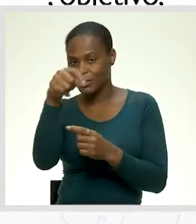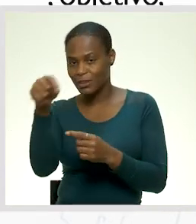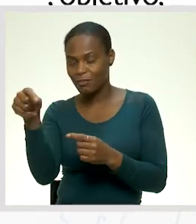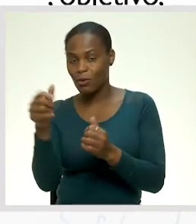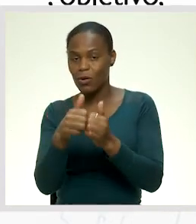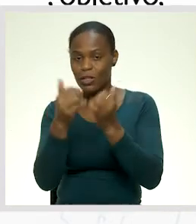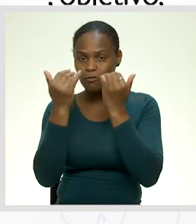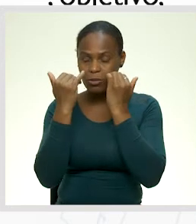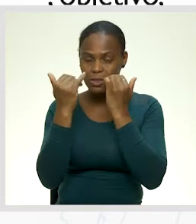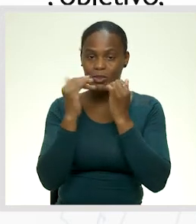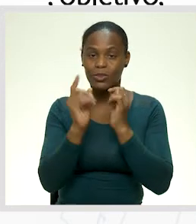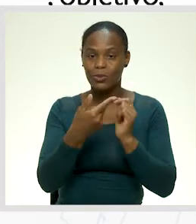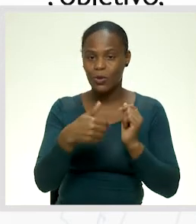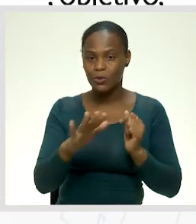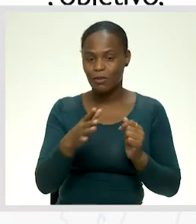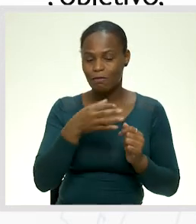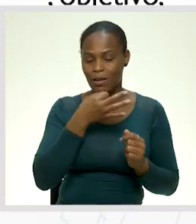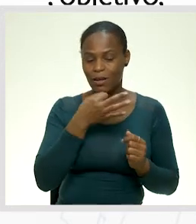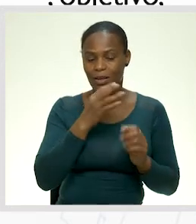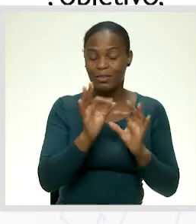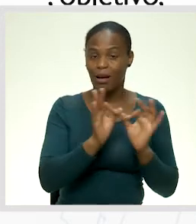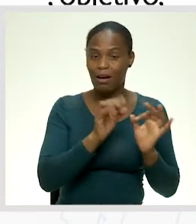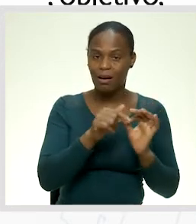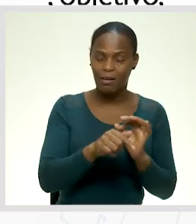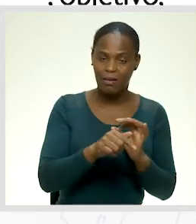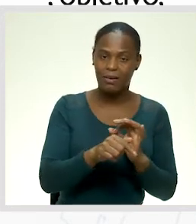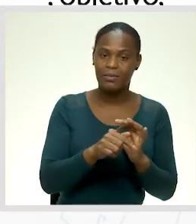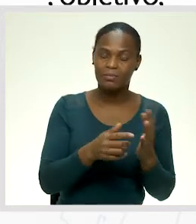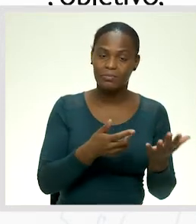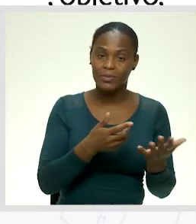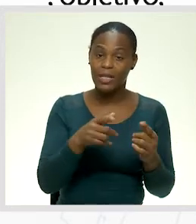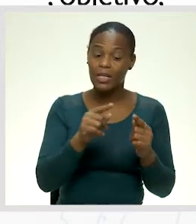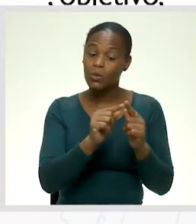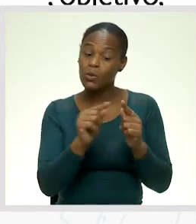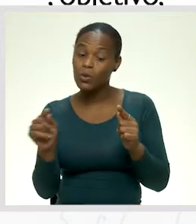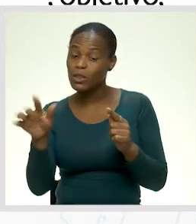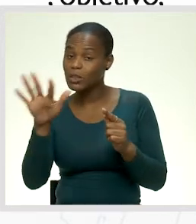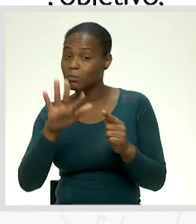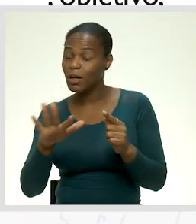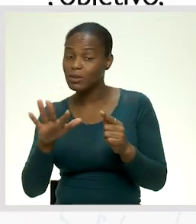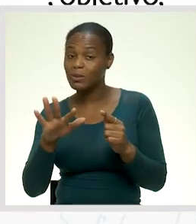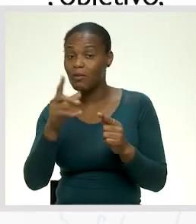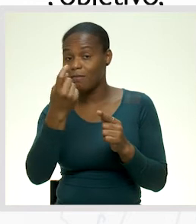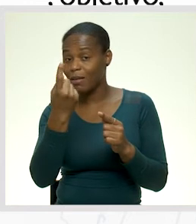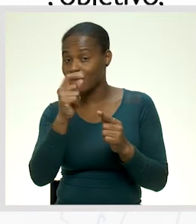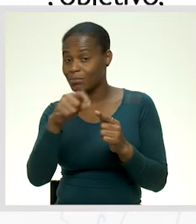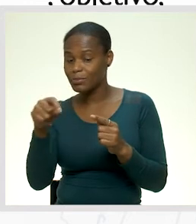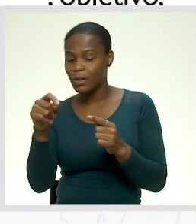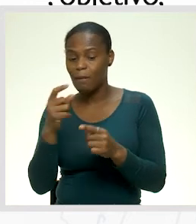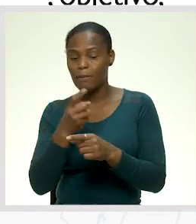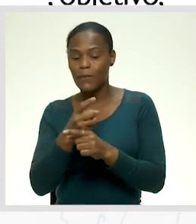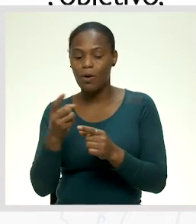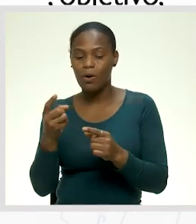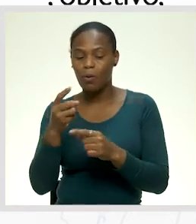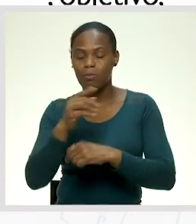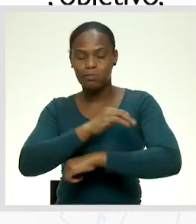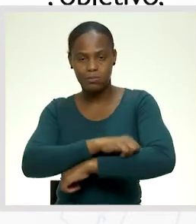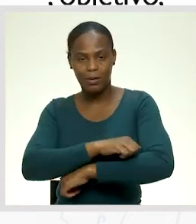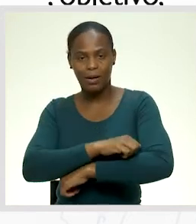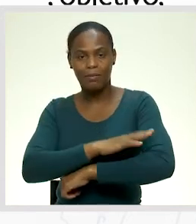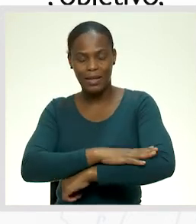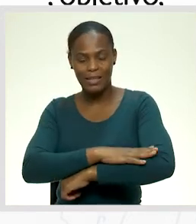que nós já falamos. Trata-se de espaço em branco para completarem, uma vez que obedece a uma